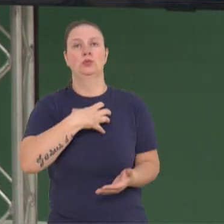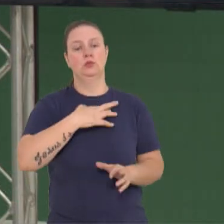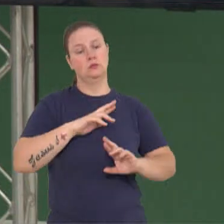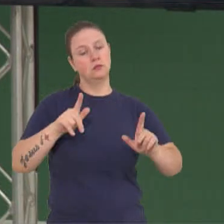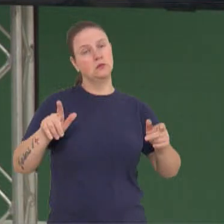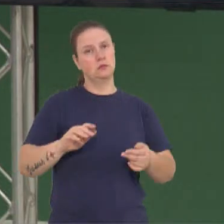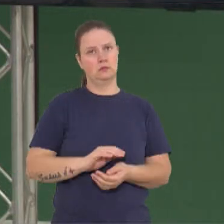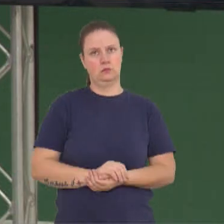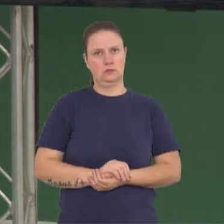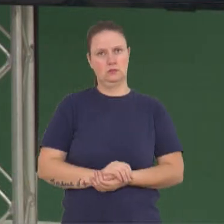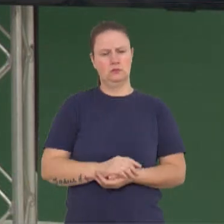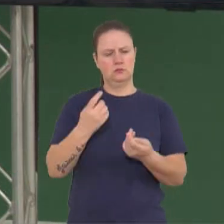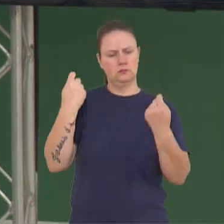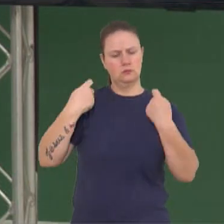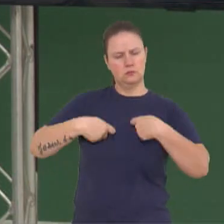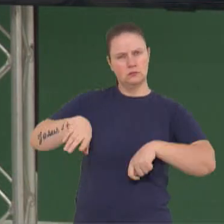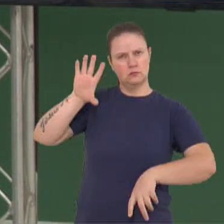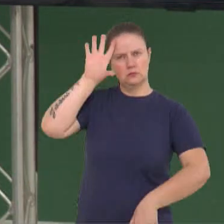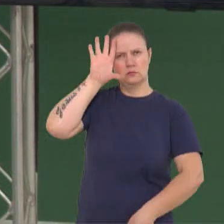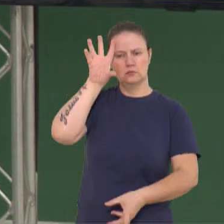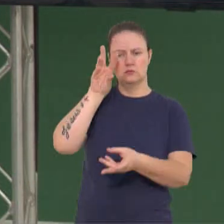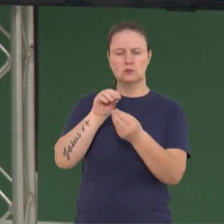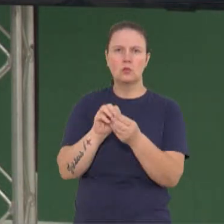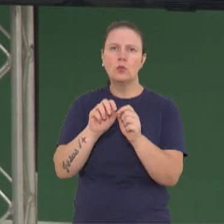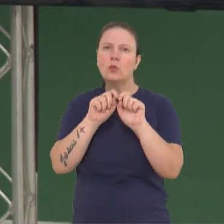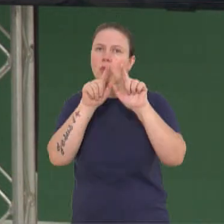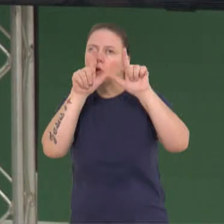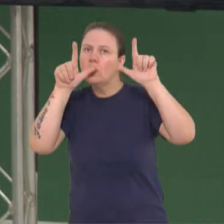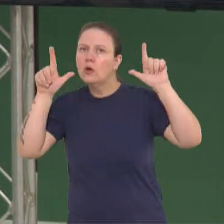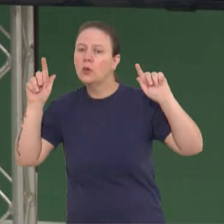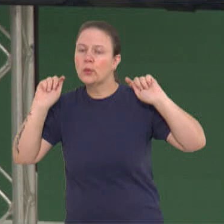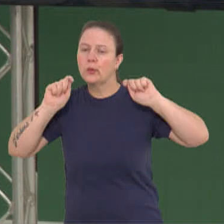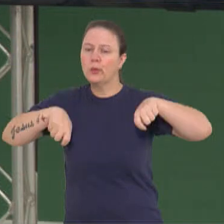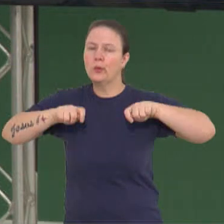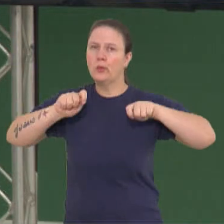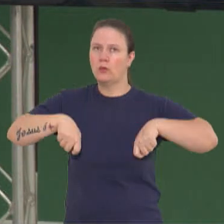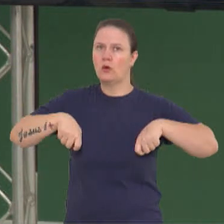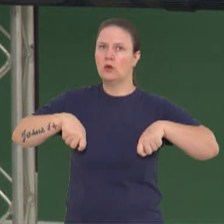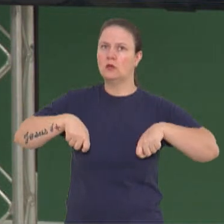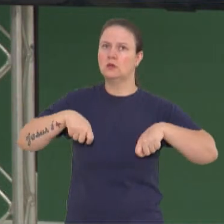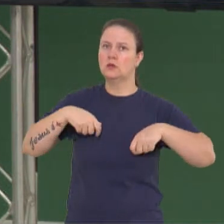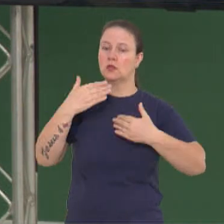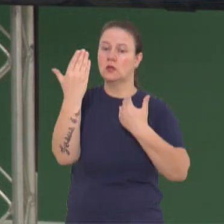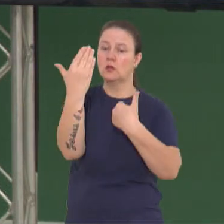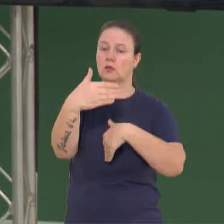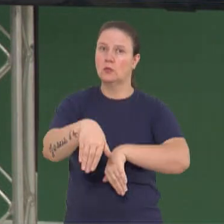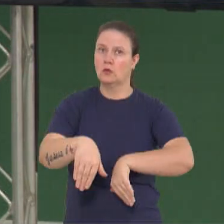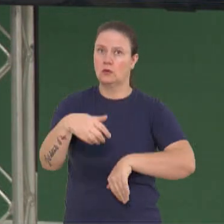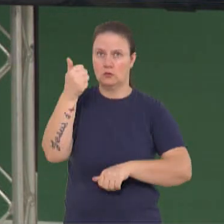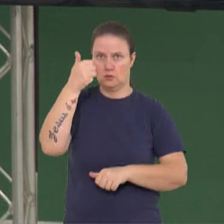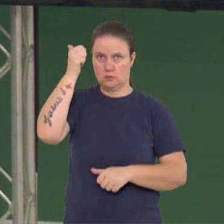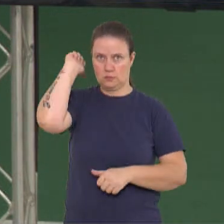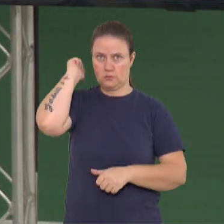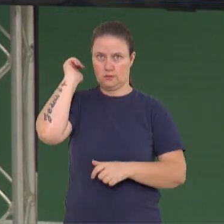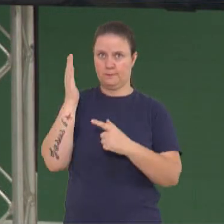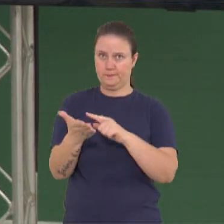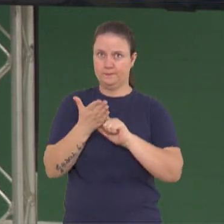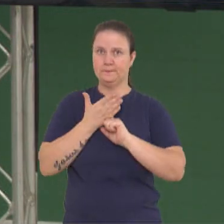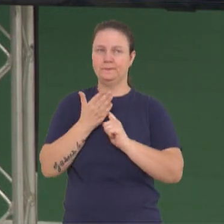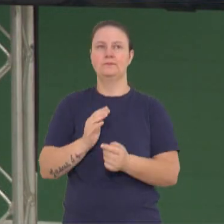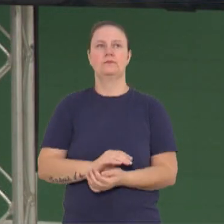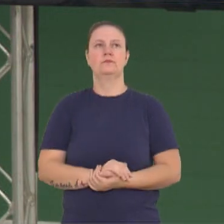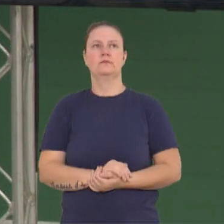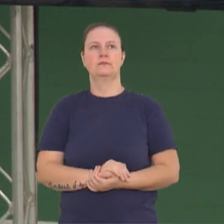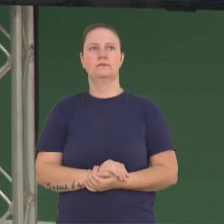têm que compreender porque isso pode e provavelmente será cobrado de vocês no vestibular.